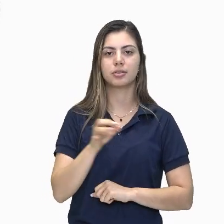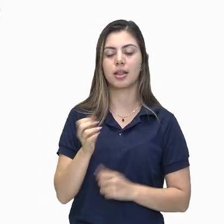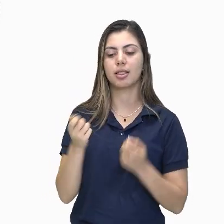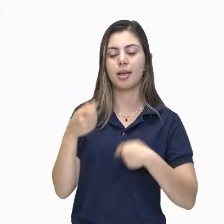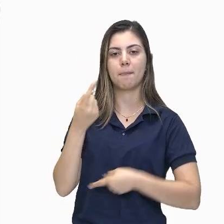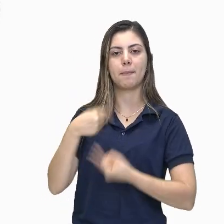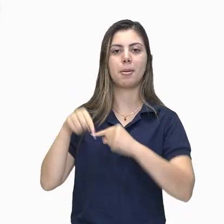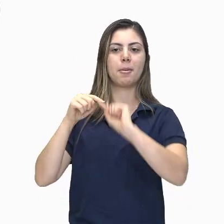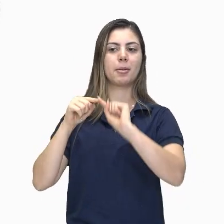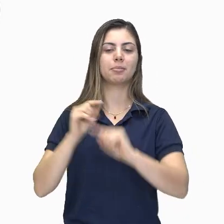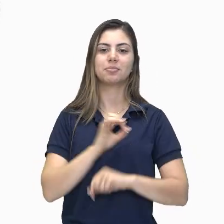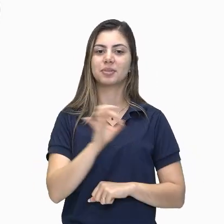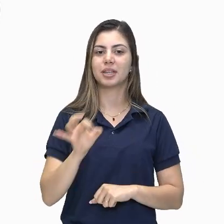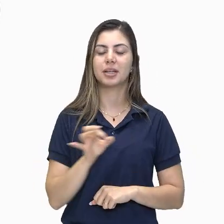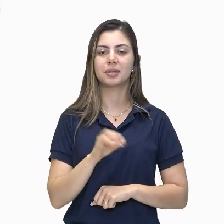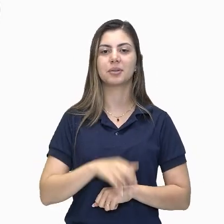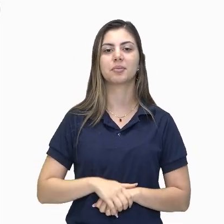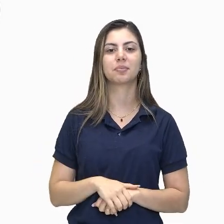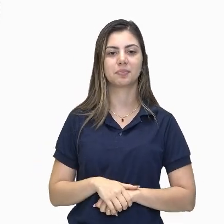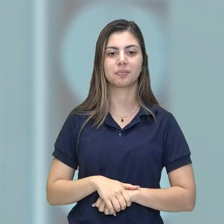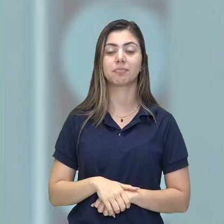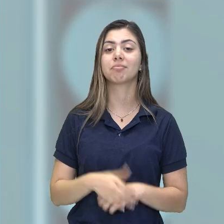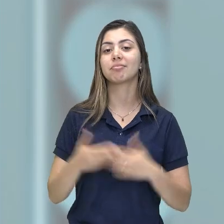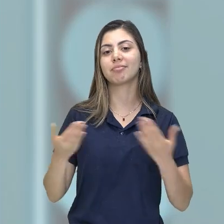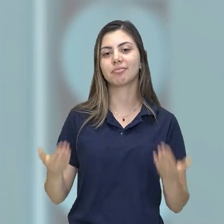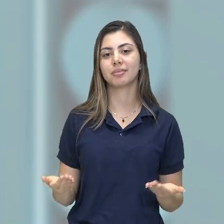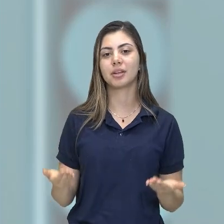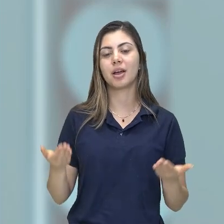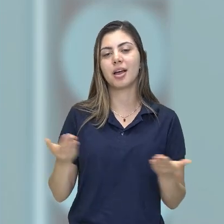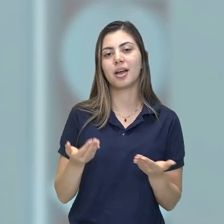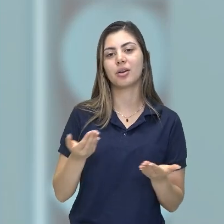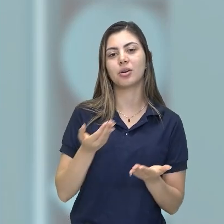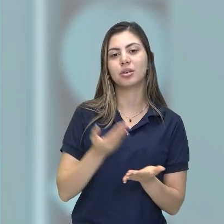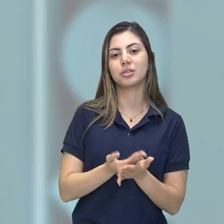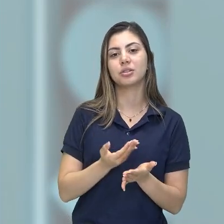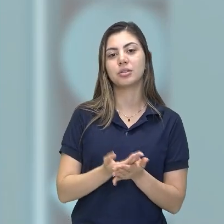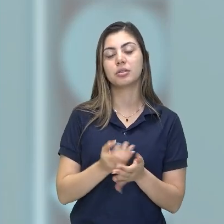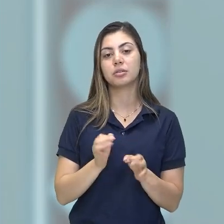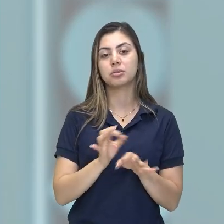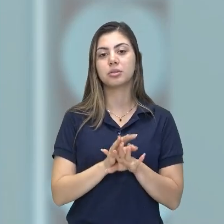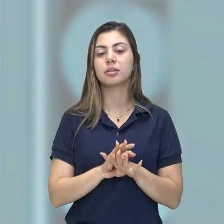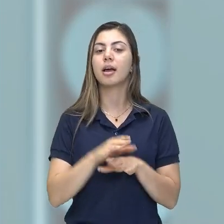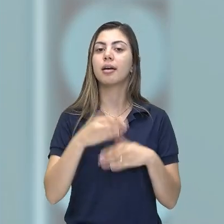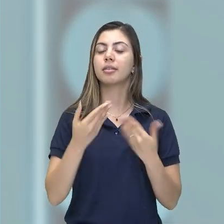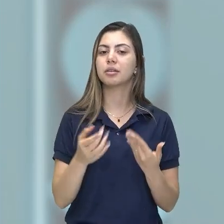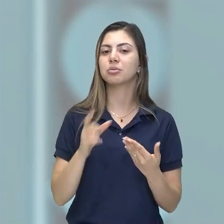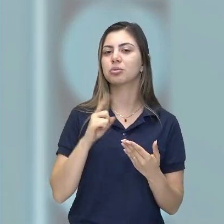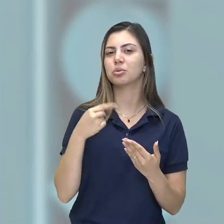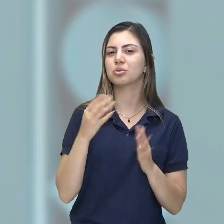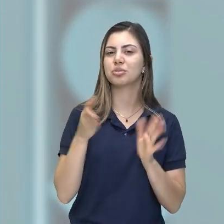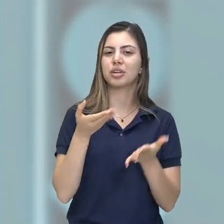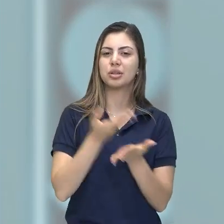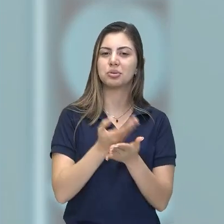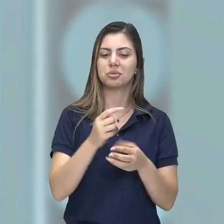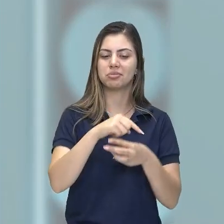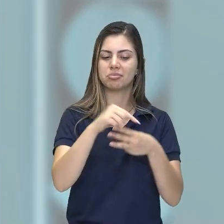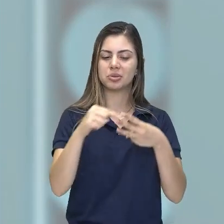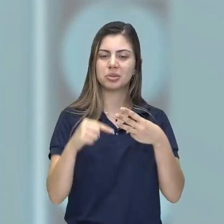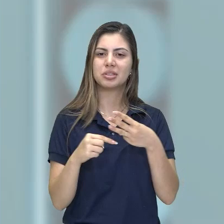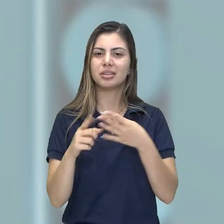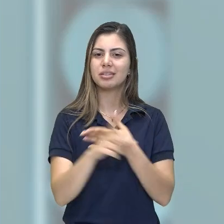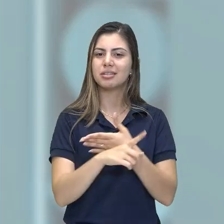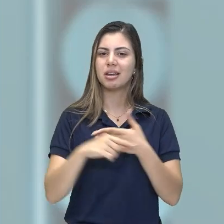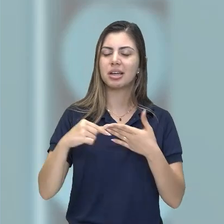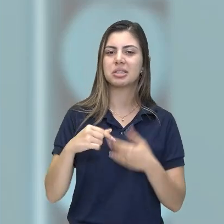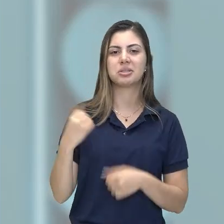melhor, perfeito? E a gente vai encerrando falando aqui do Oswald de Andrade, falamos do Mário, do Manuel, todos eles